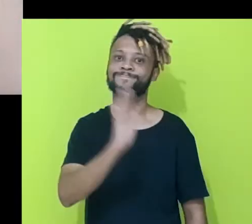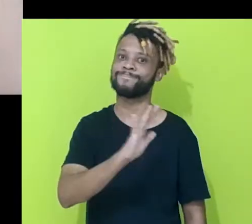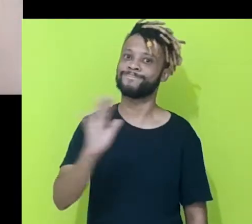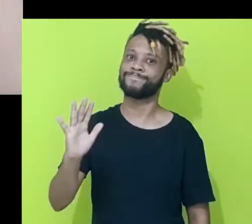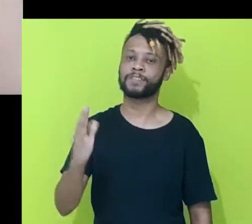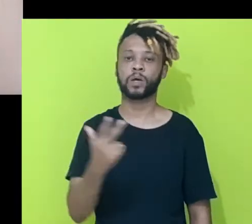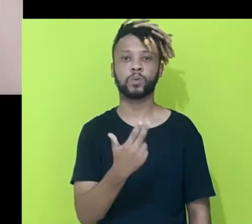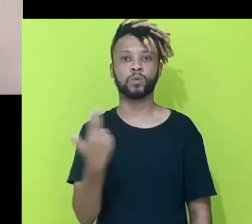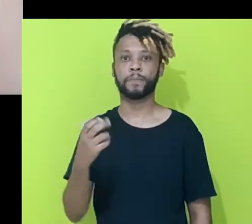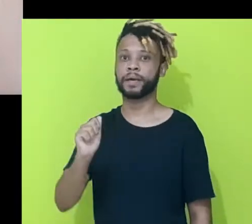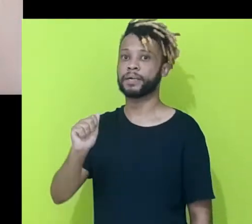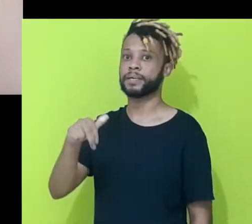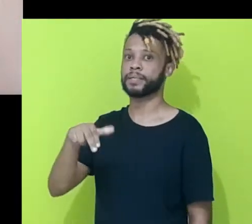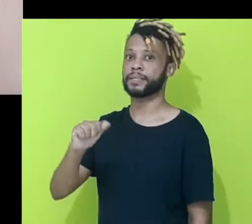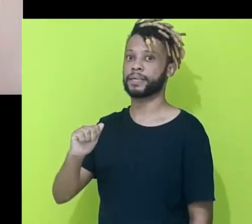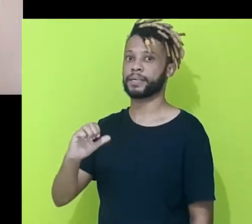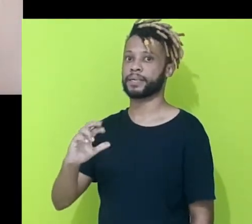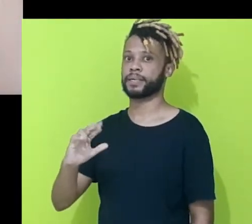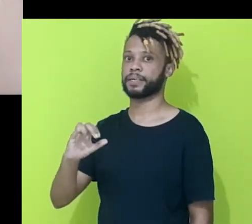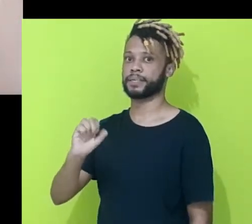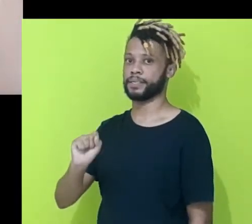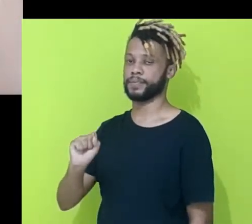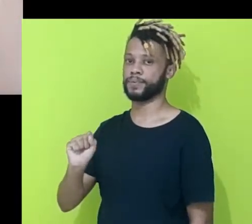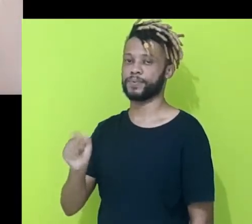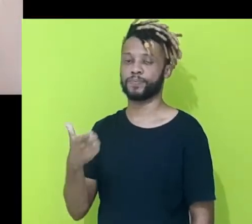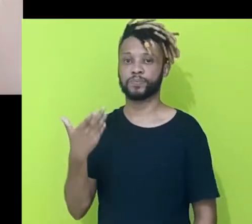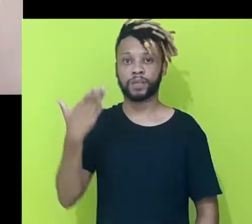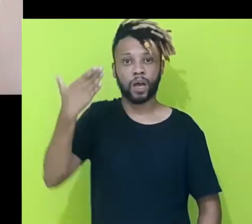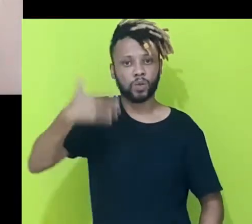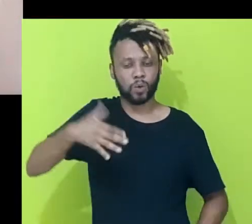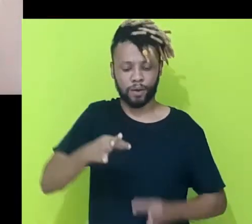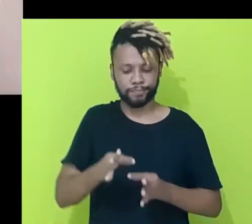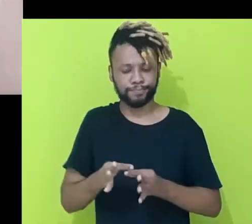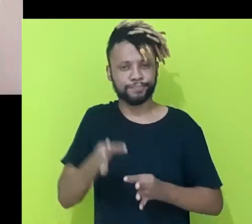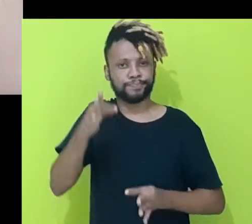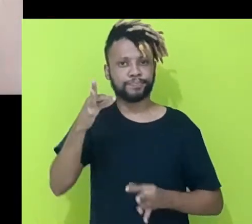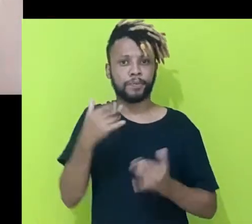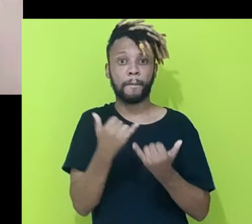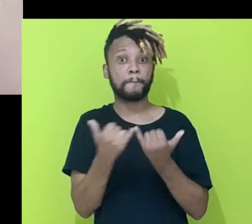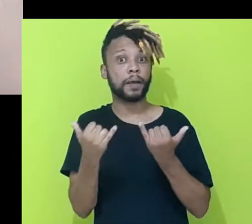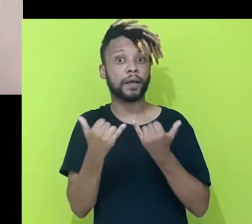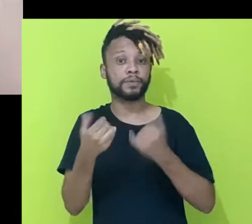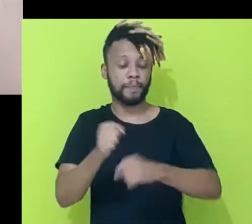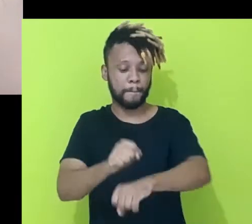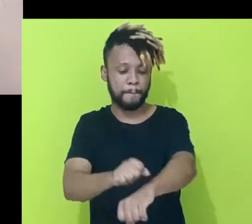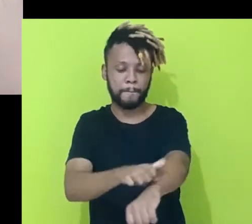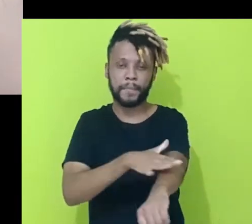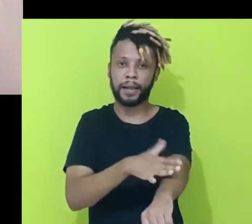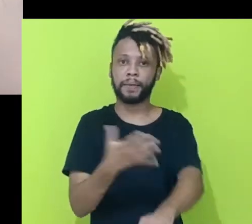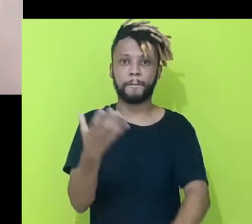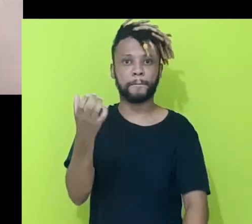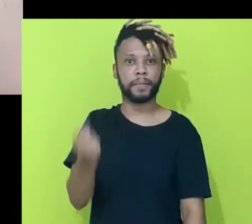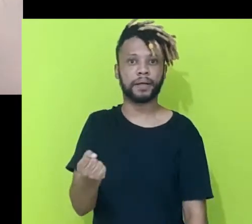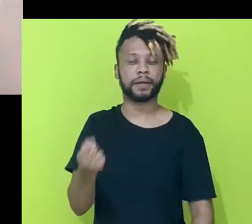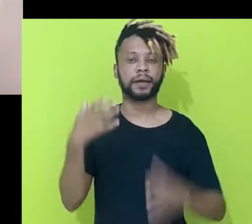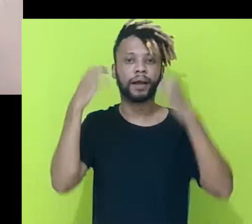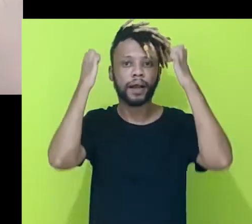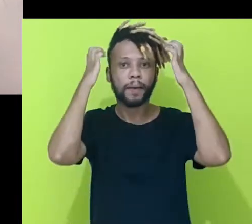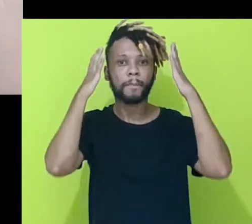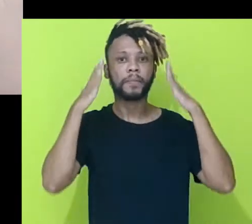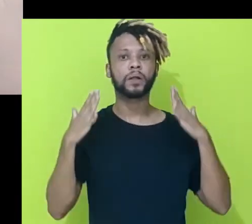Olá, meu nome é Ana Cris Monteiro, da Ouro Verde Produções. Eu tenho estatura mediana, pele branca, cabelos